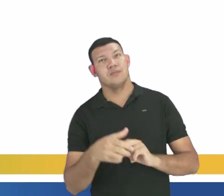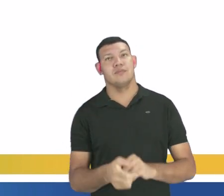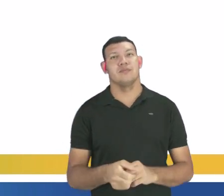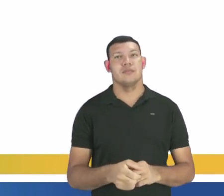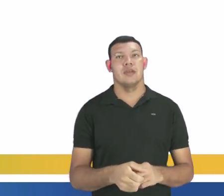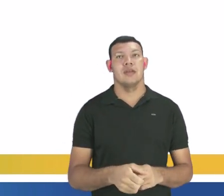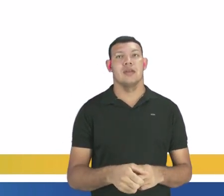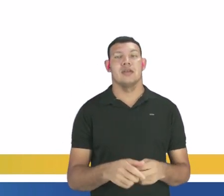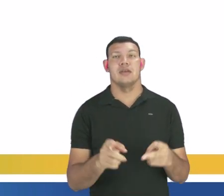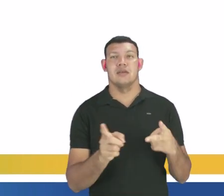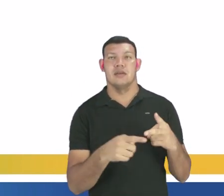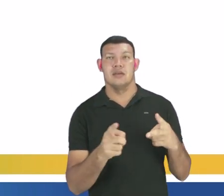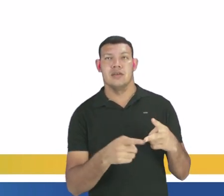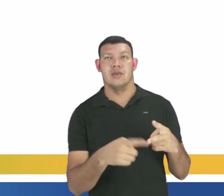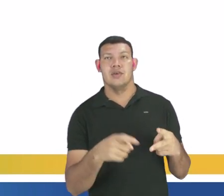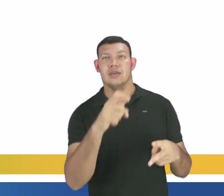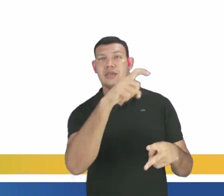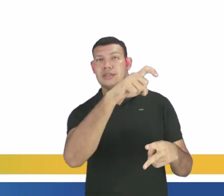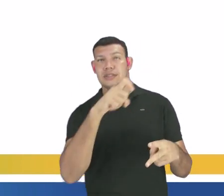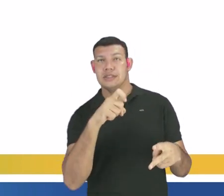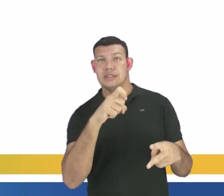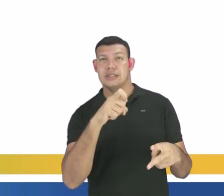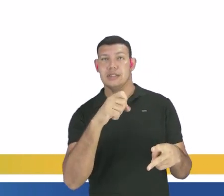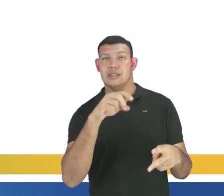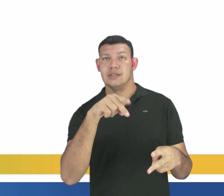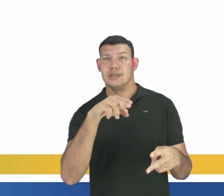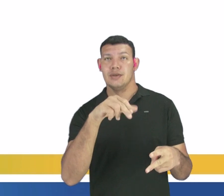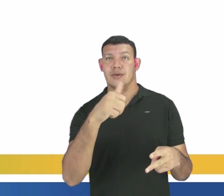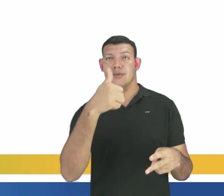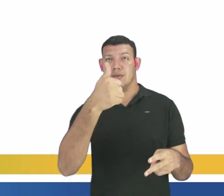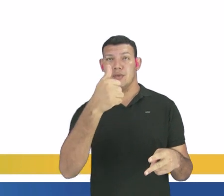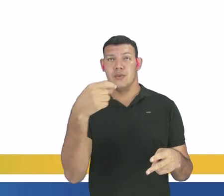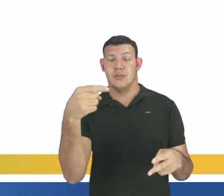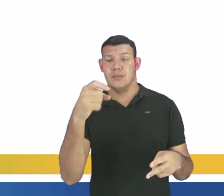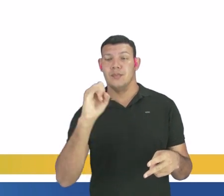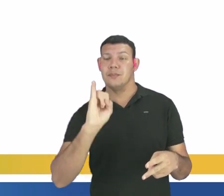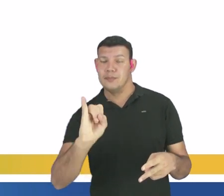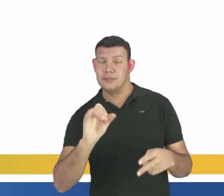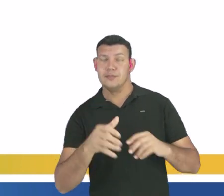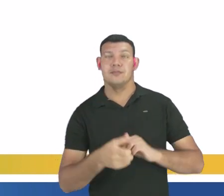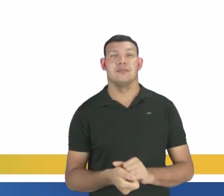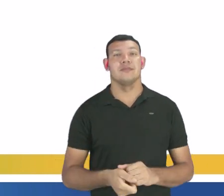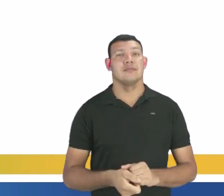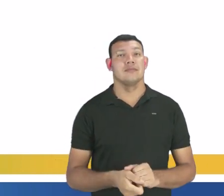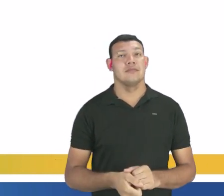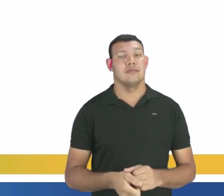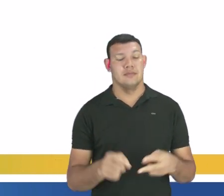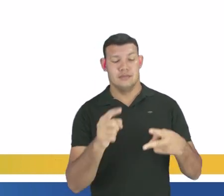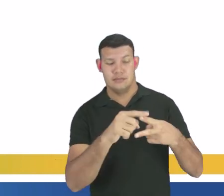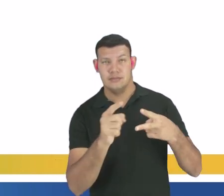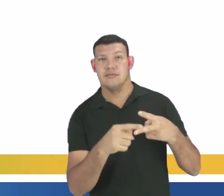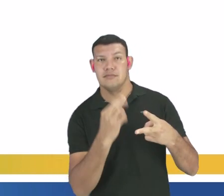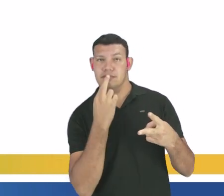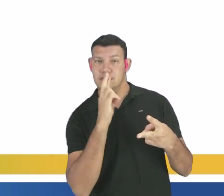i, conforme dada aí a fórmula de Bhaskara. Nós temos duas resoluções. Tudo